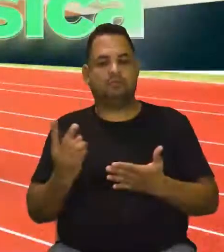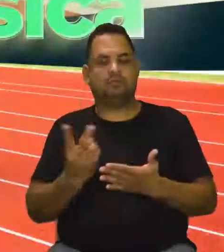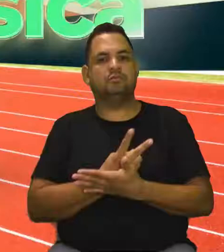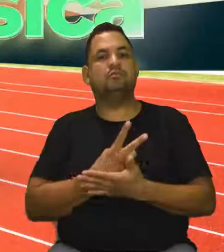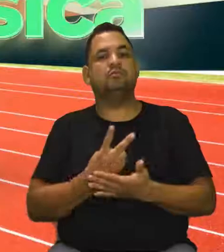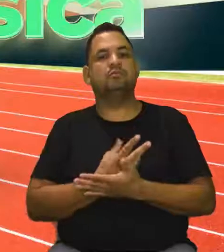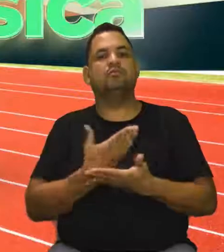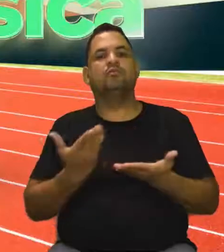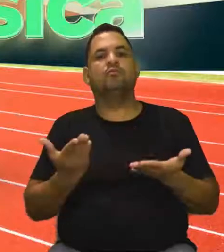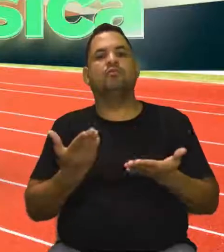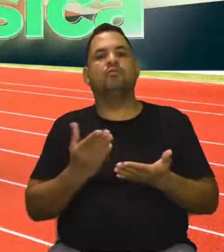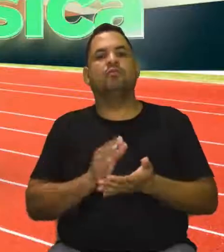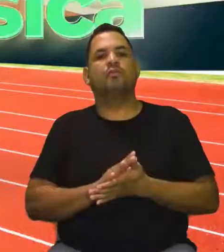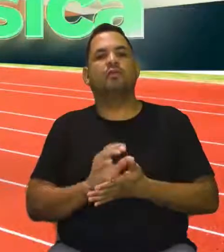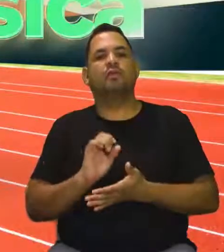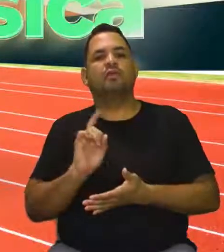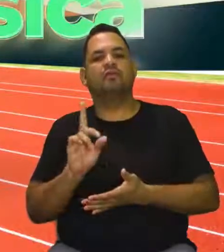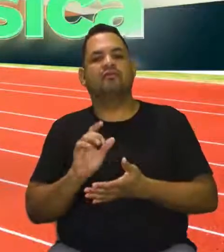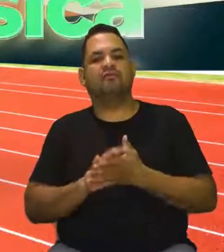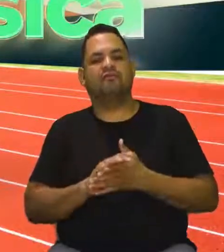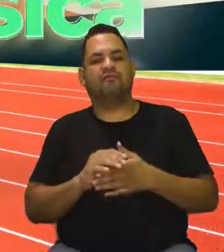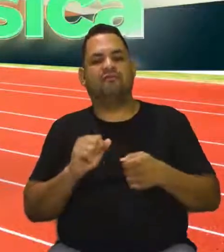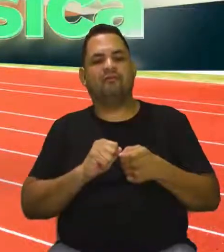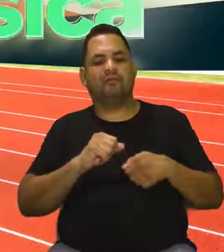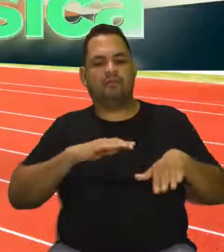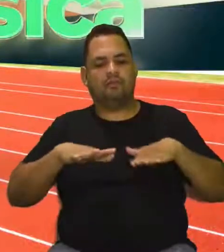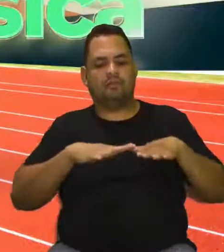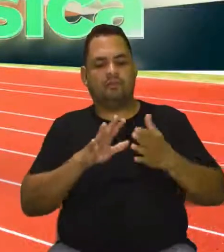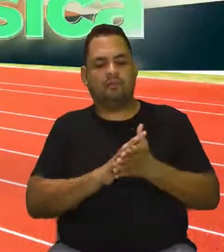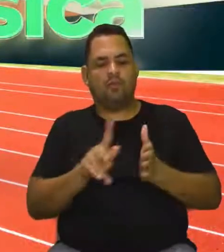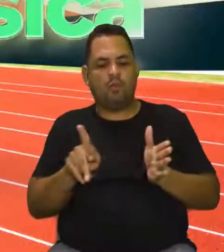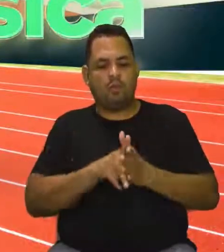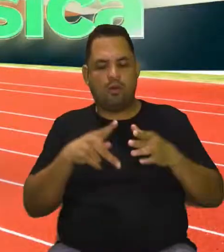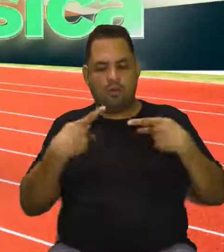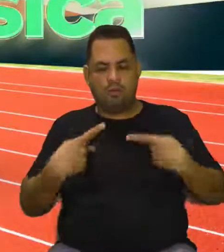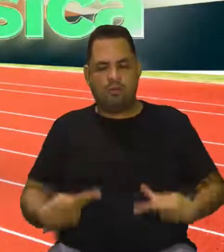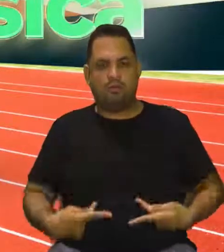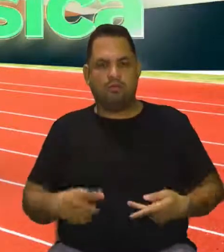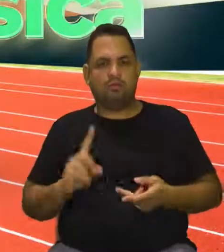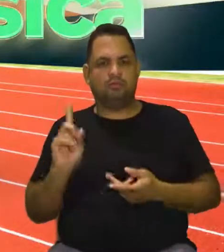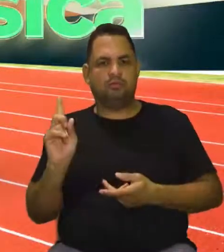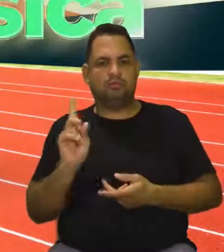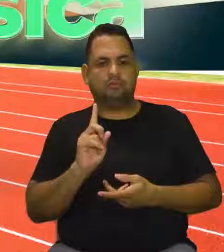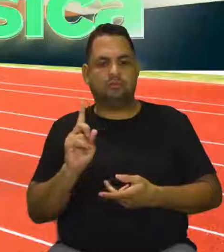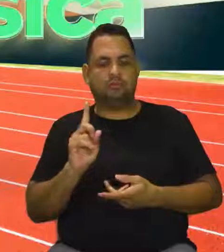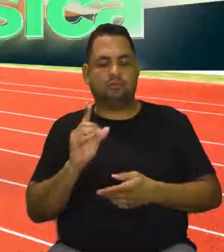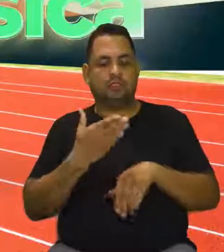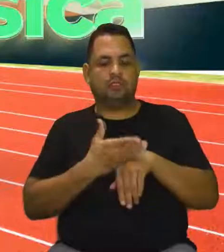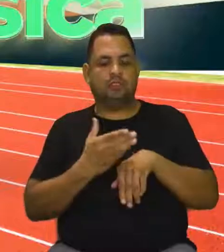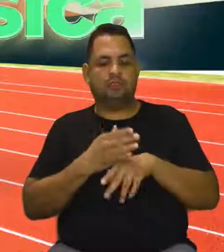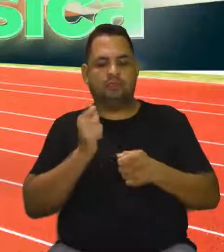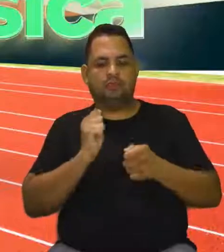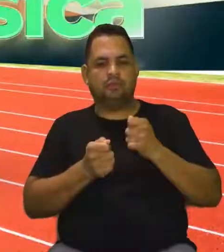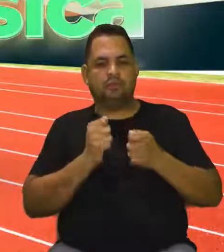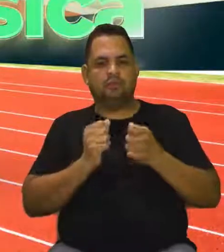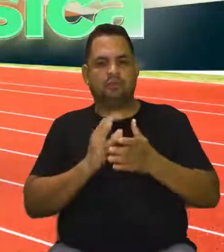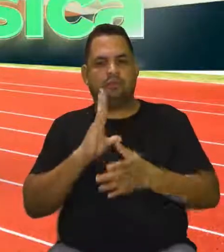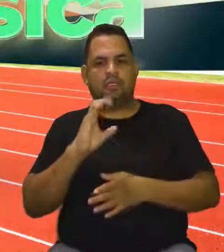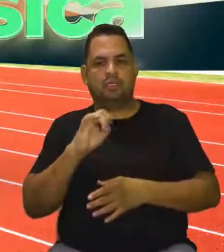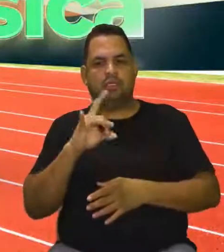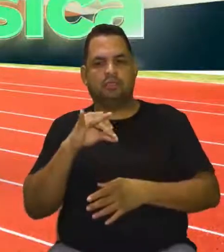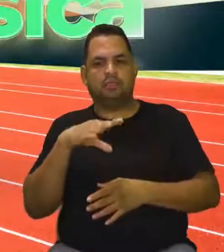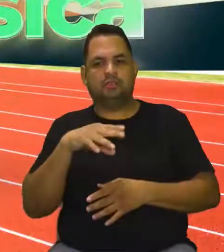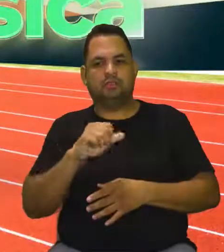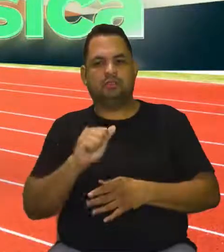você faz só movimentos com peso do seu próprio corpo, você não está fazendo só treinamento funcional, você está fazendo